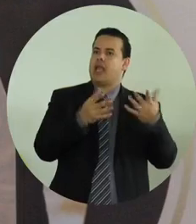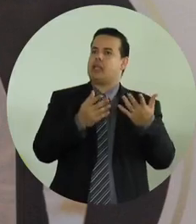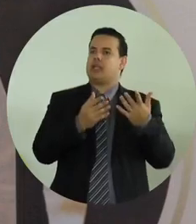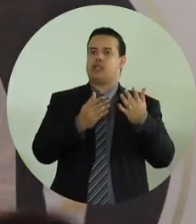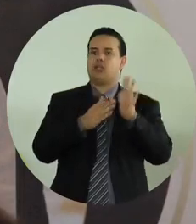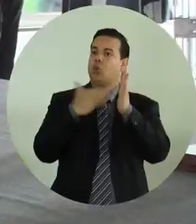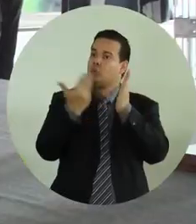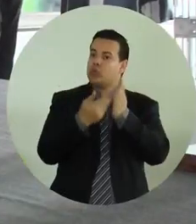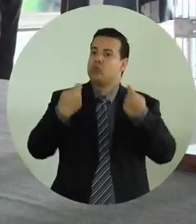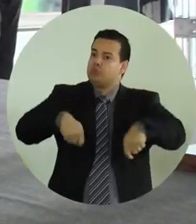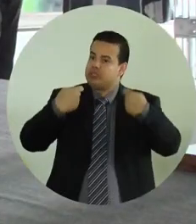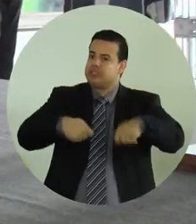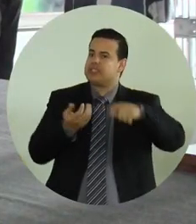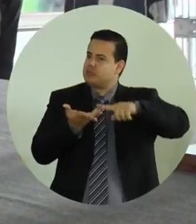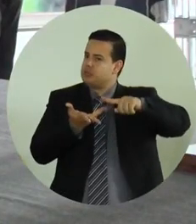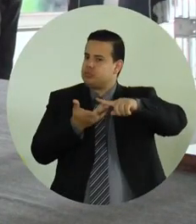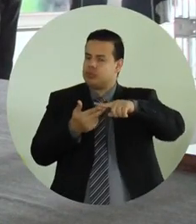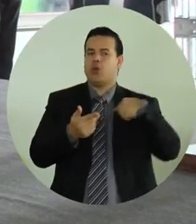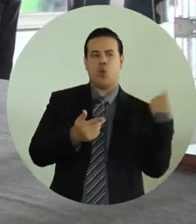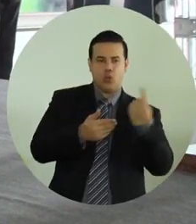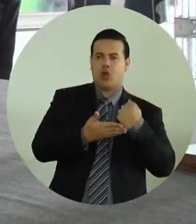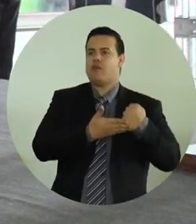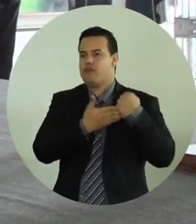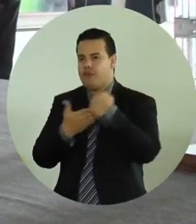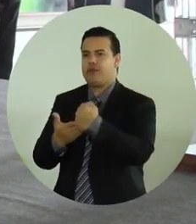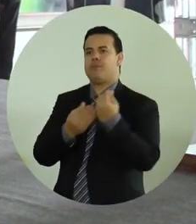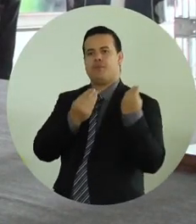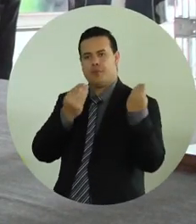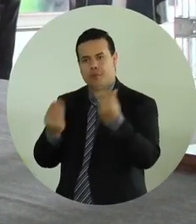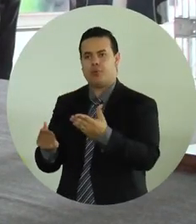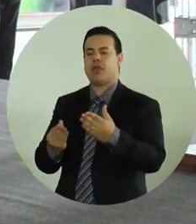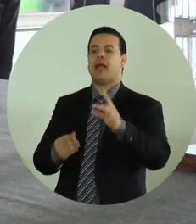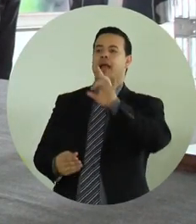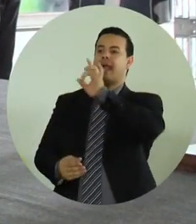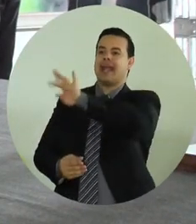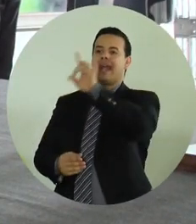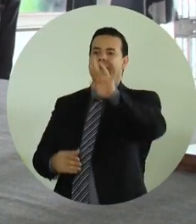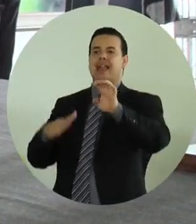vocês precisarem. Vamos fazer, vamos dar para cada empresa